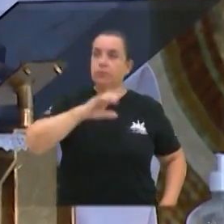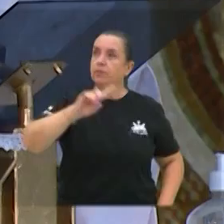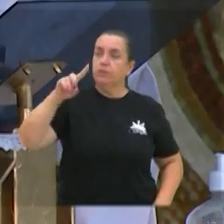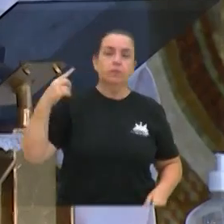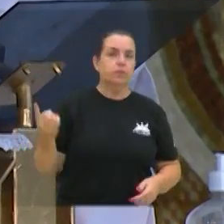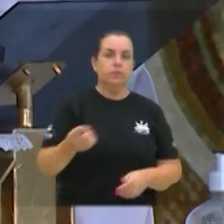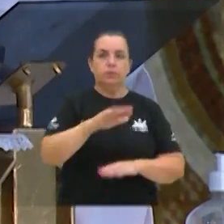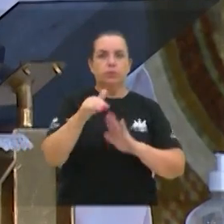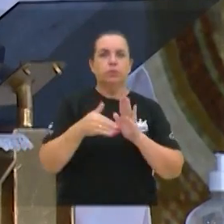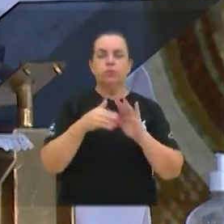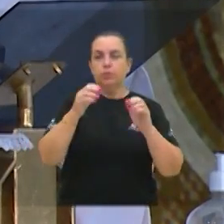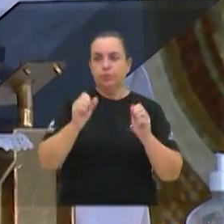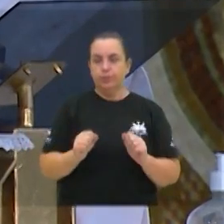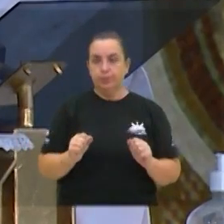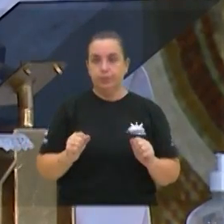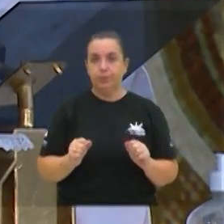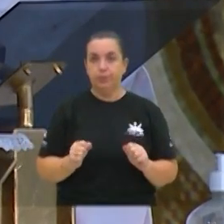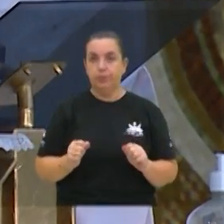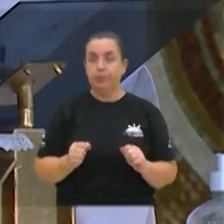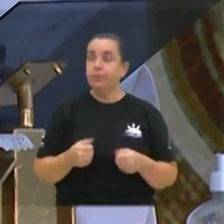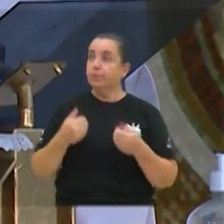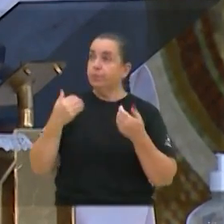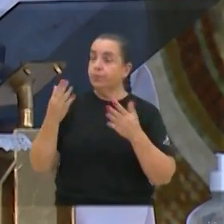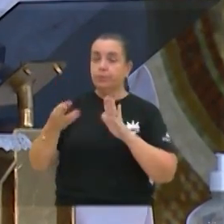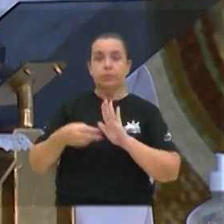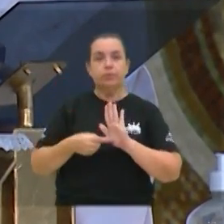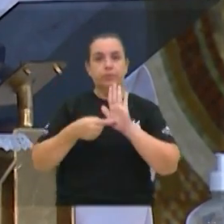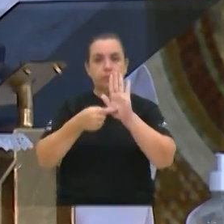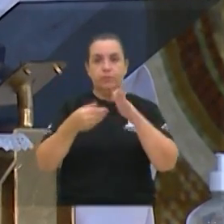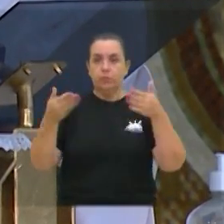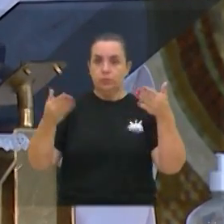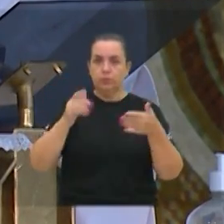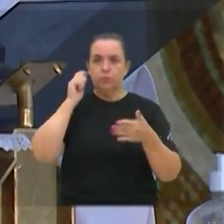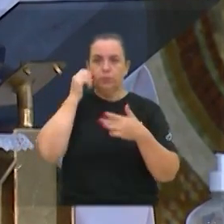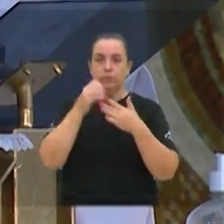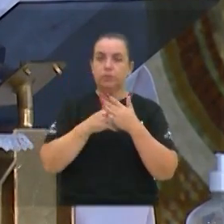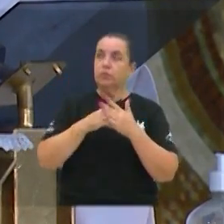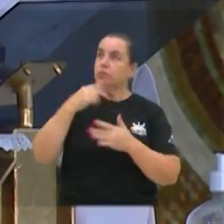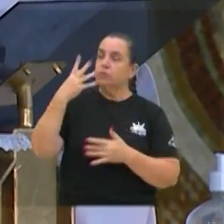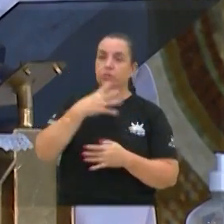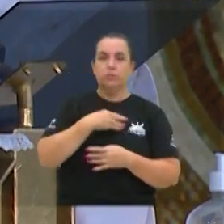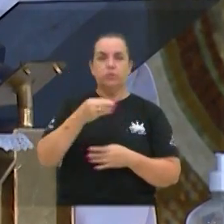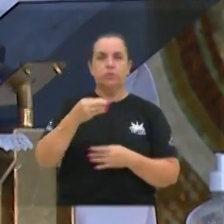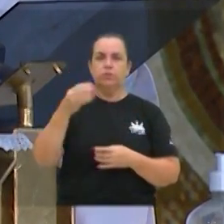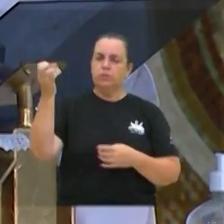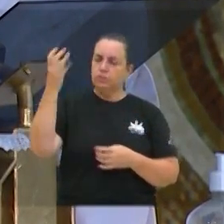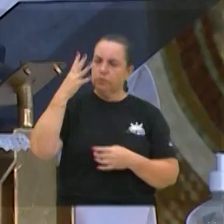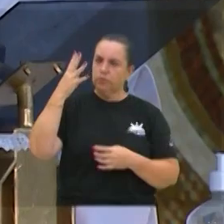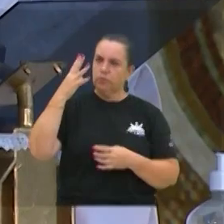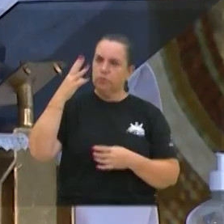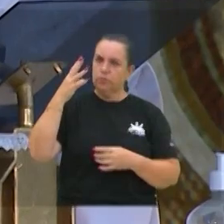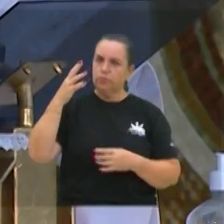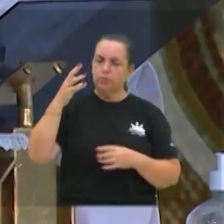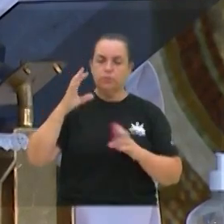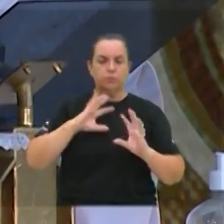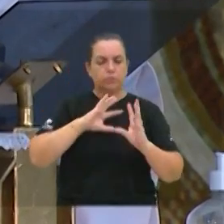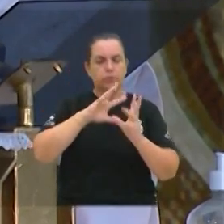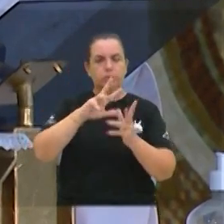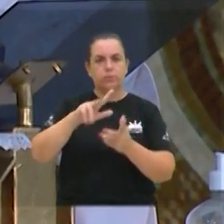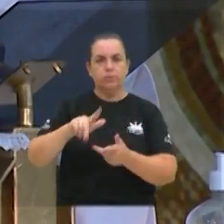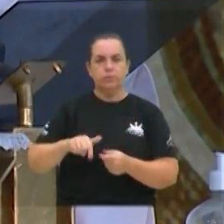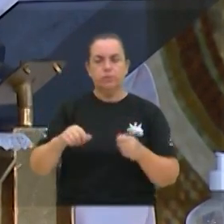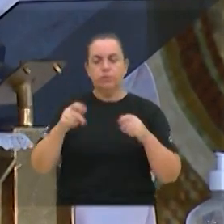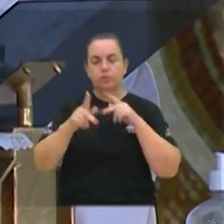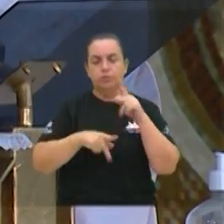Deus Eterno e Todo-Poderoso. Revelastes hoje o mistério do vosso Filho com luz para iluminar todos os